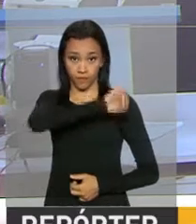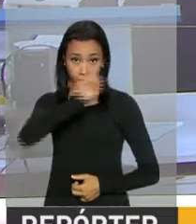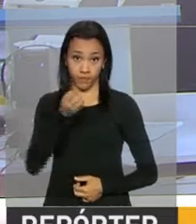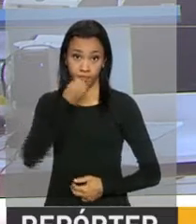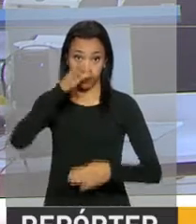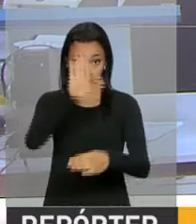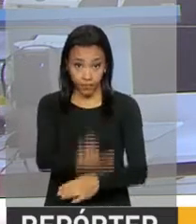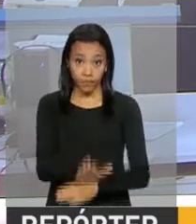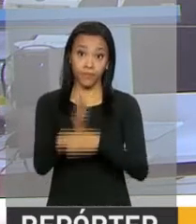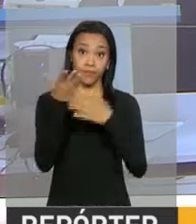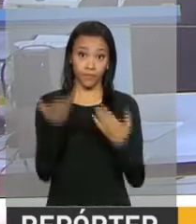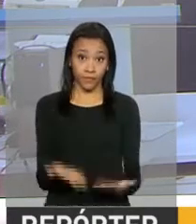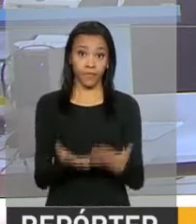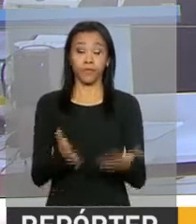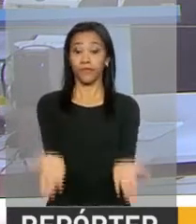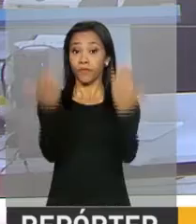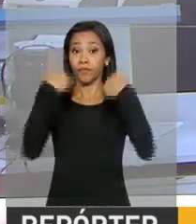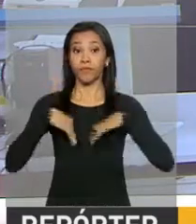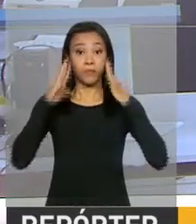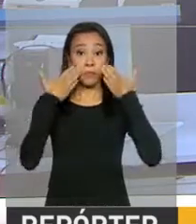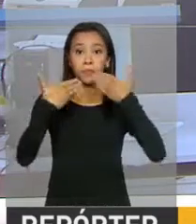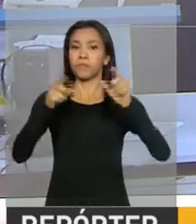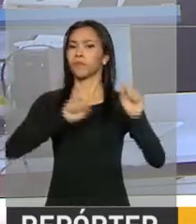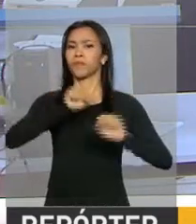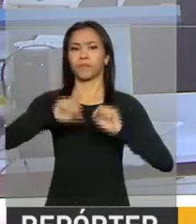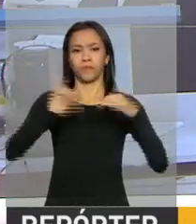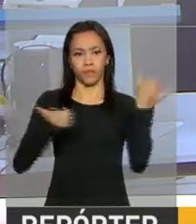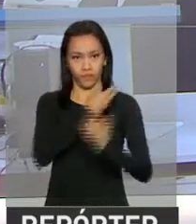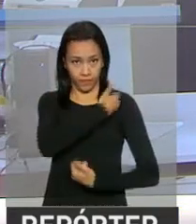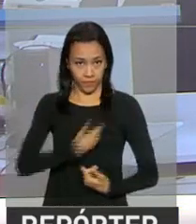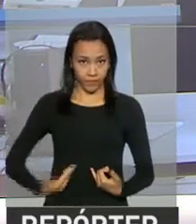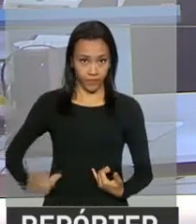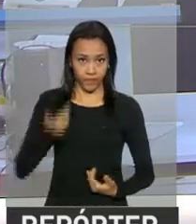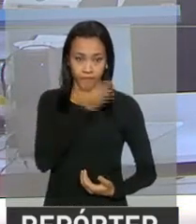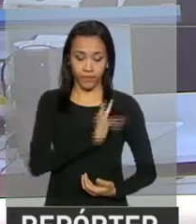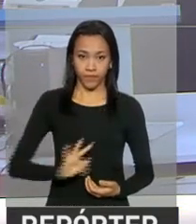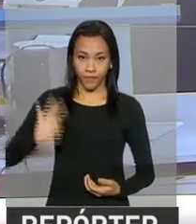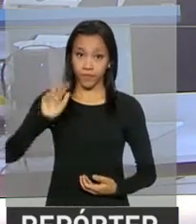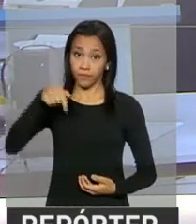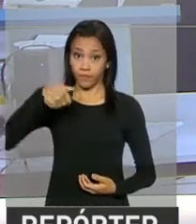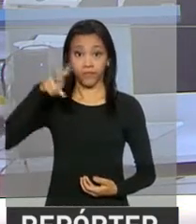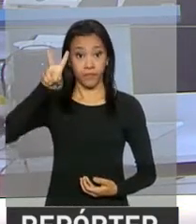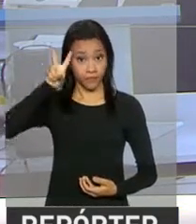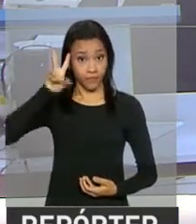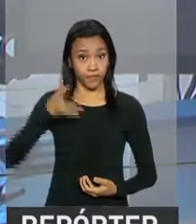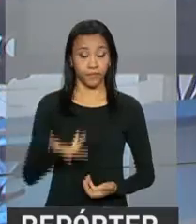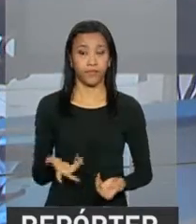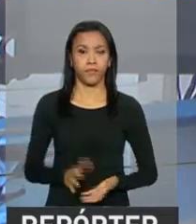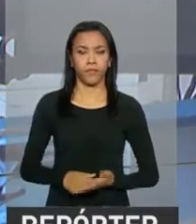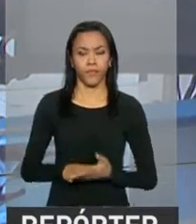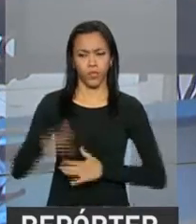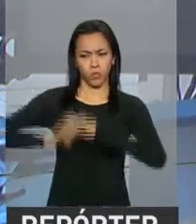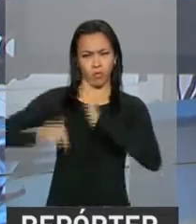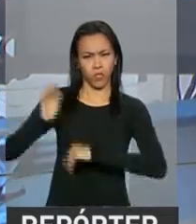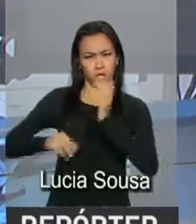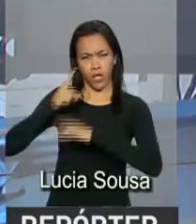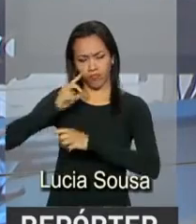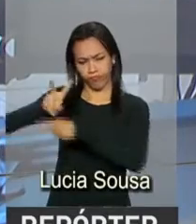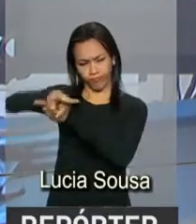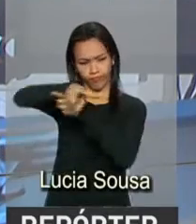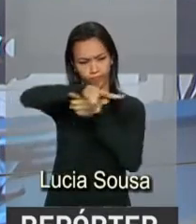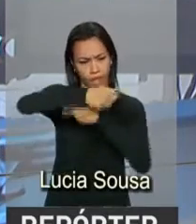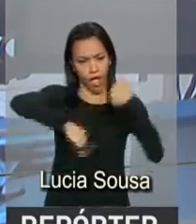Olá, boa tarde. O repórter NBR está de volta com as informações do governo federal desta segunda-feira. Os analistas do